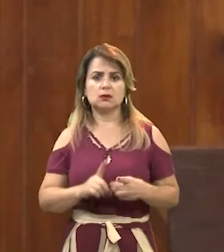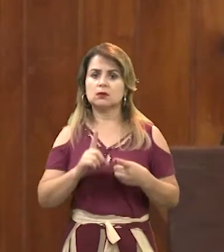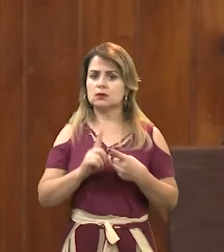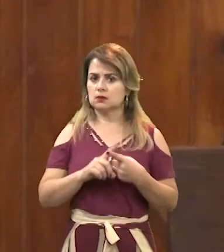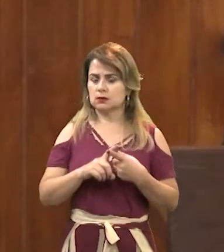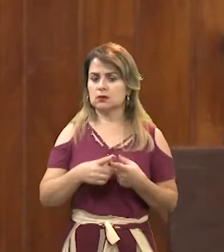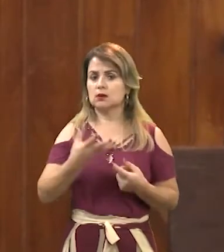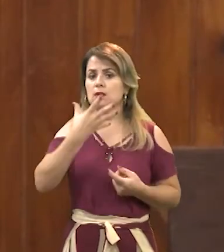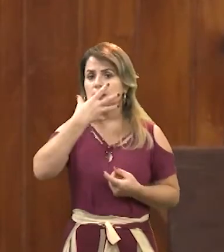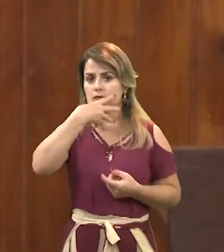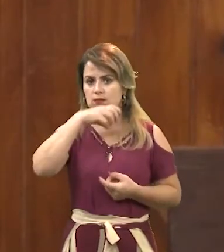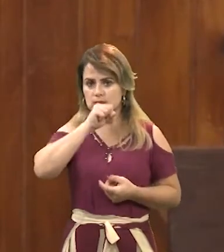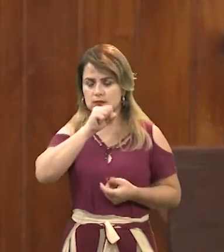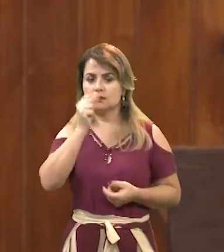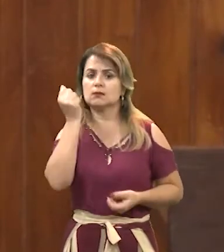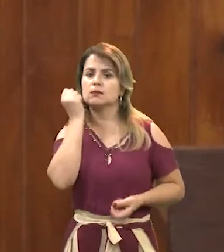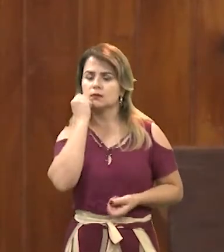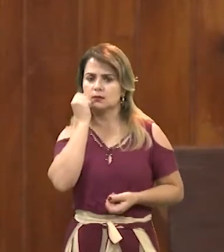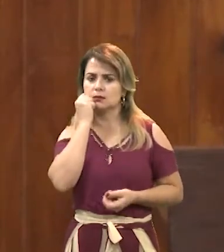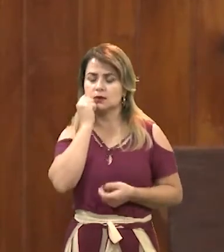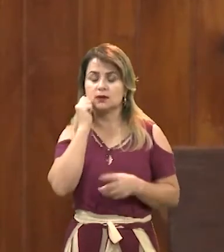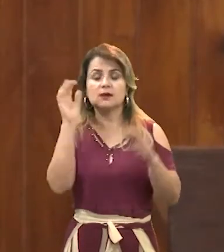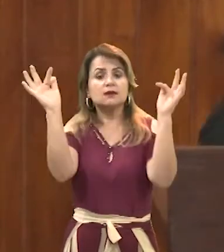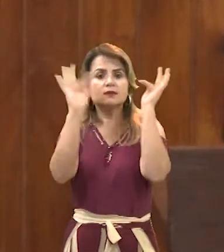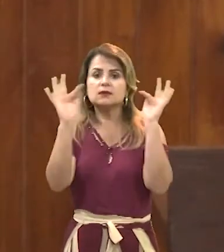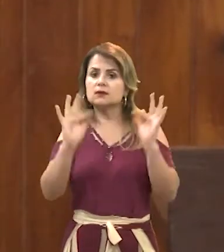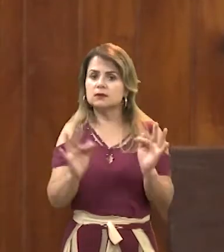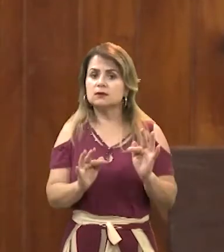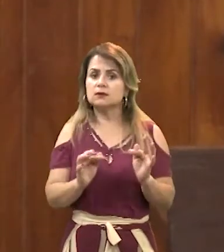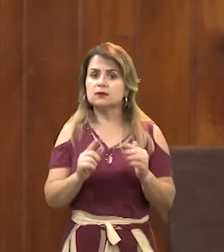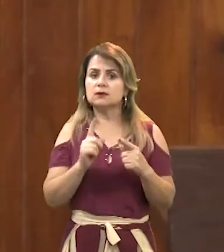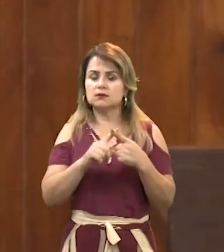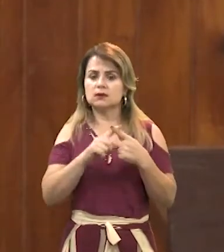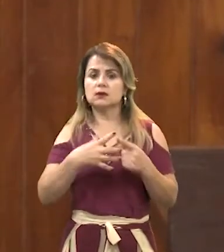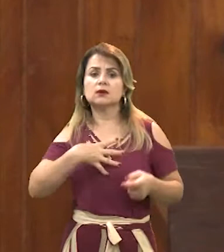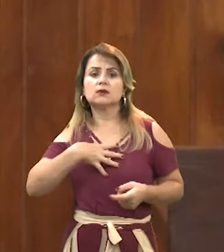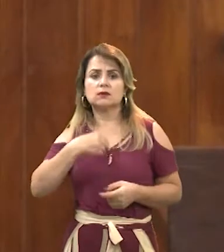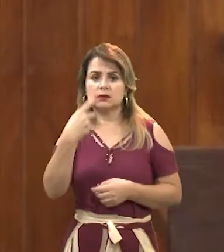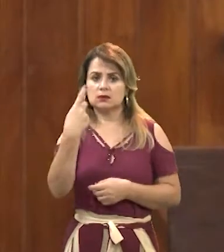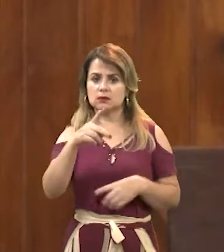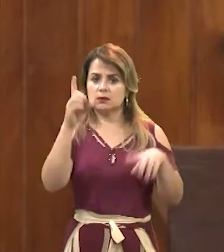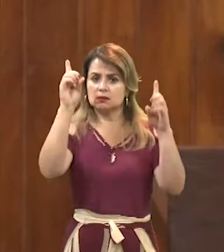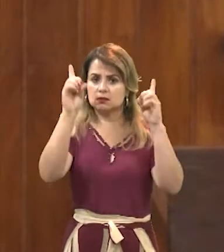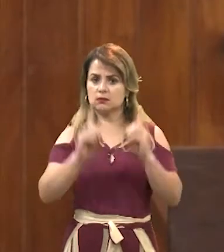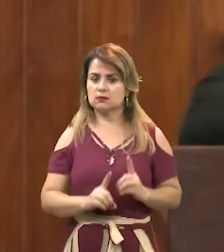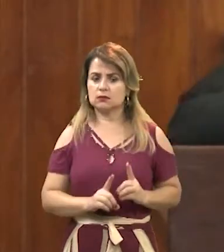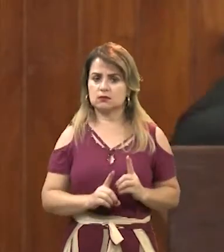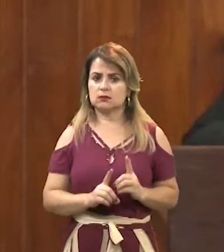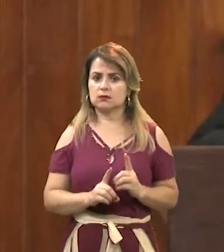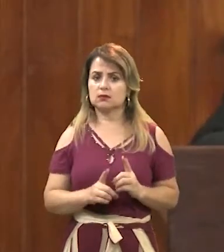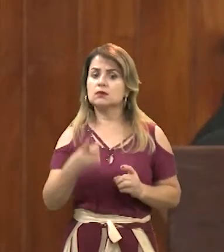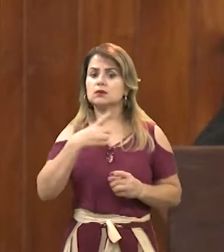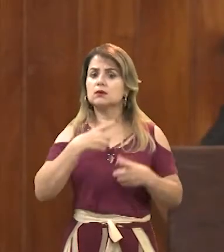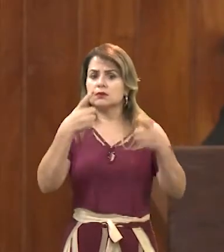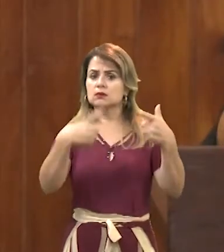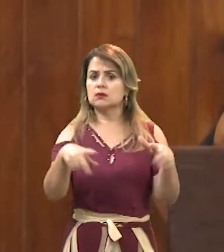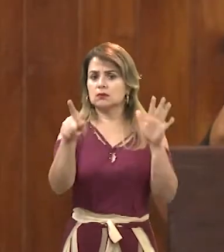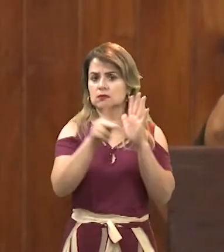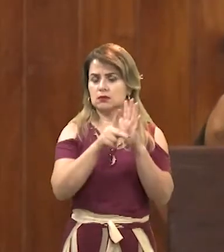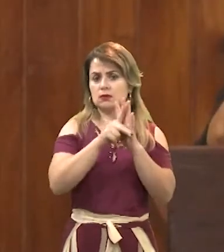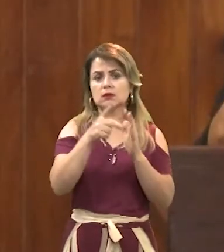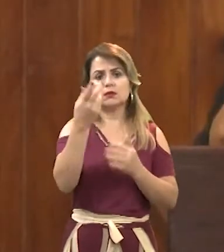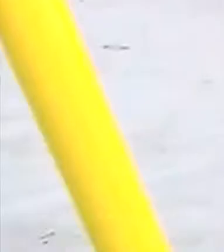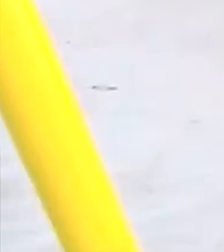ter essa garantia, né, prevista em lei, para que os filhos, né, com essa deficiência